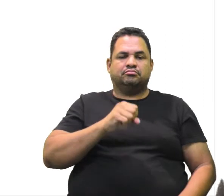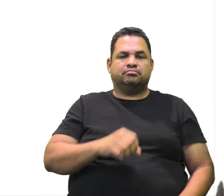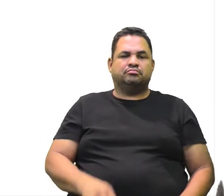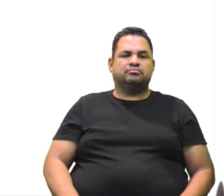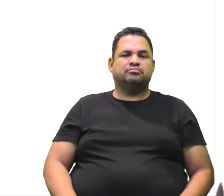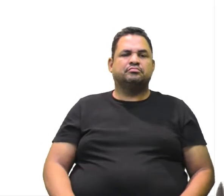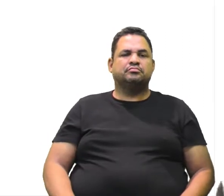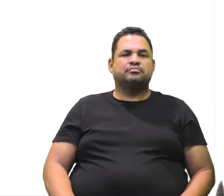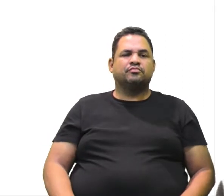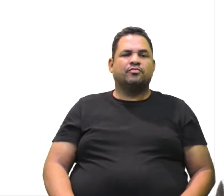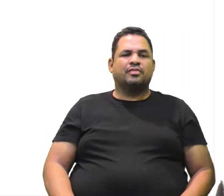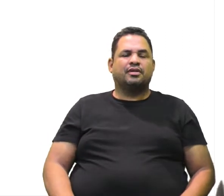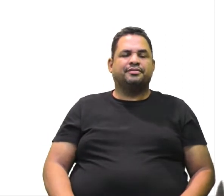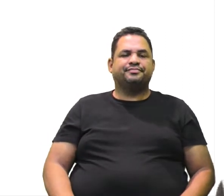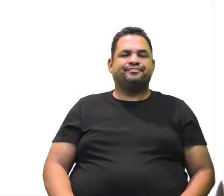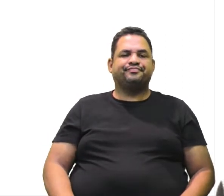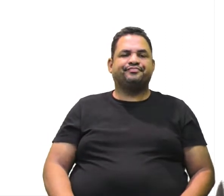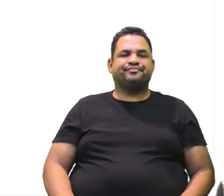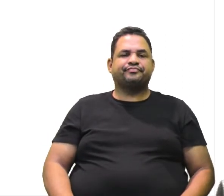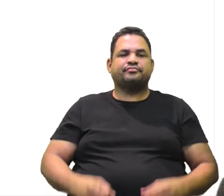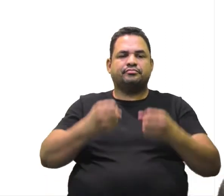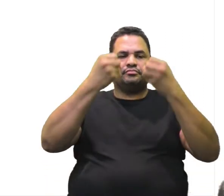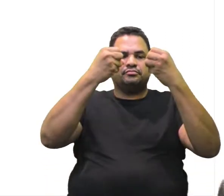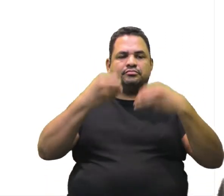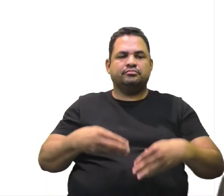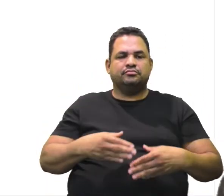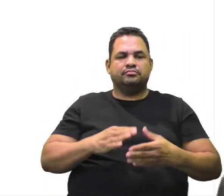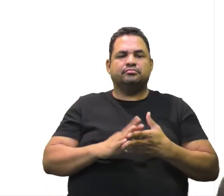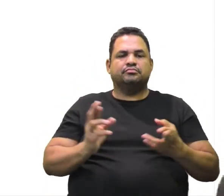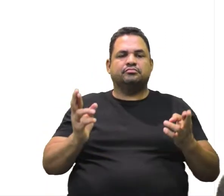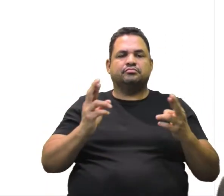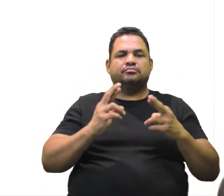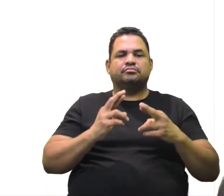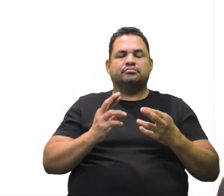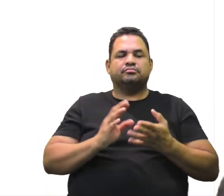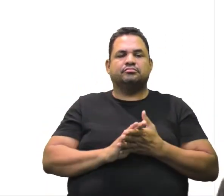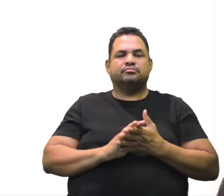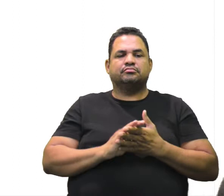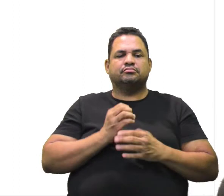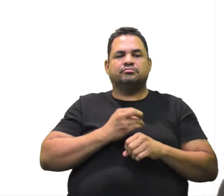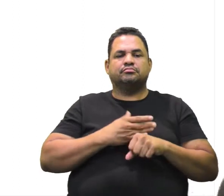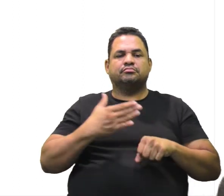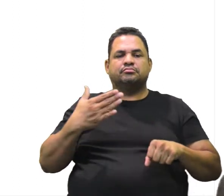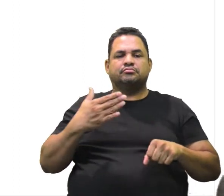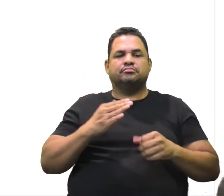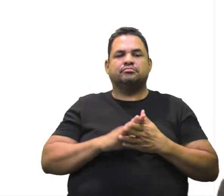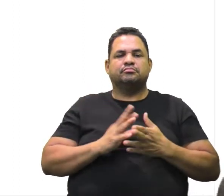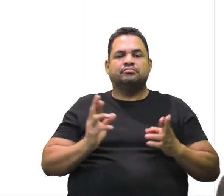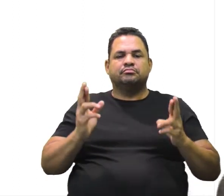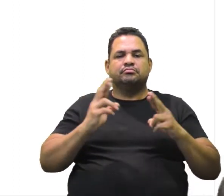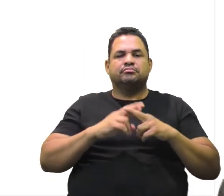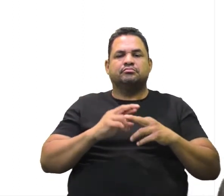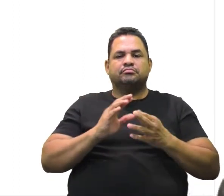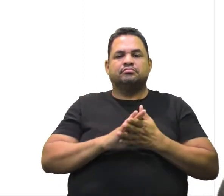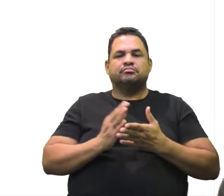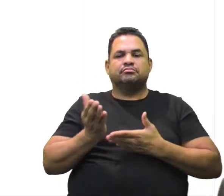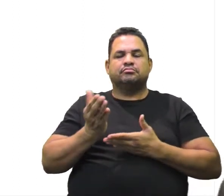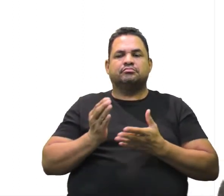questão? Olha aí o comentado. O ácido de Bronsted-Lowry reage com o grupamina, onde ocorrerá a